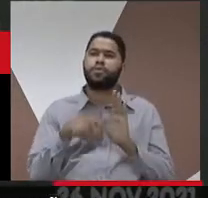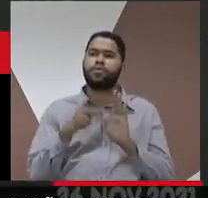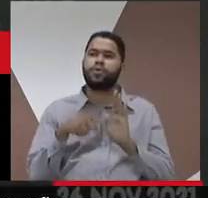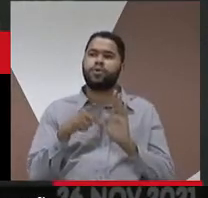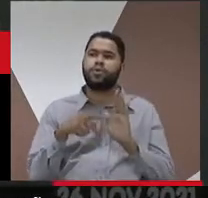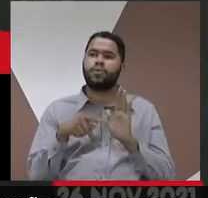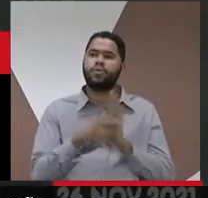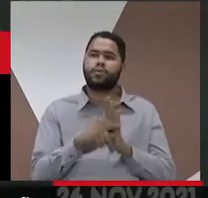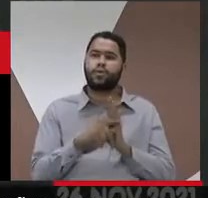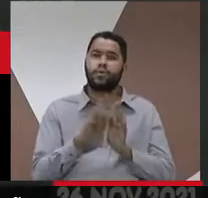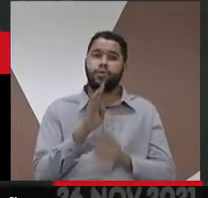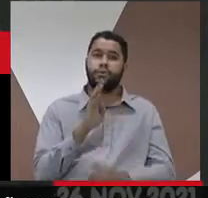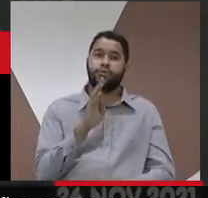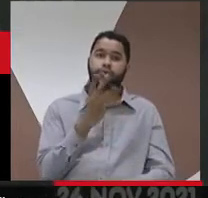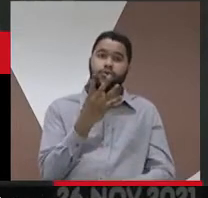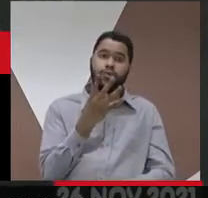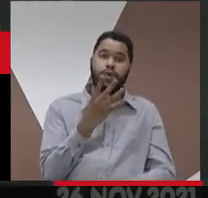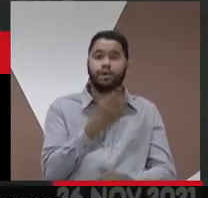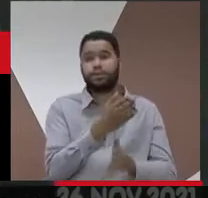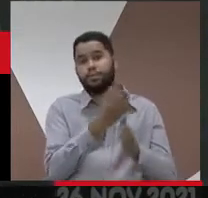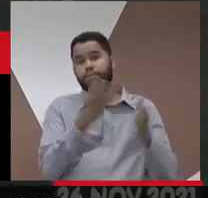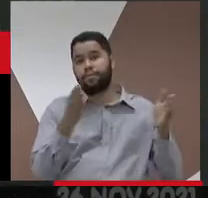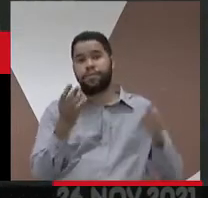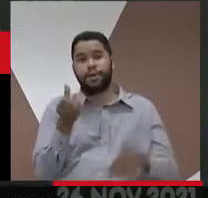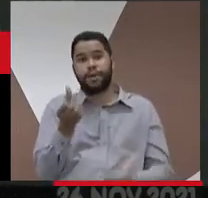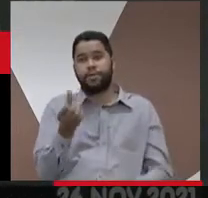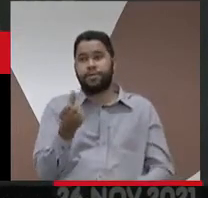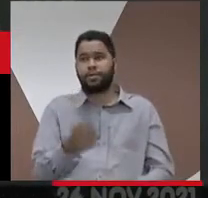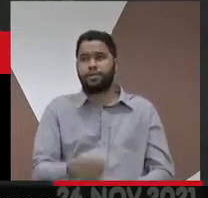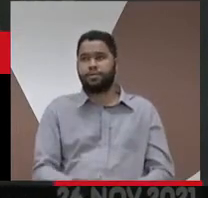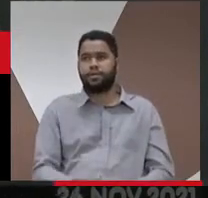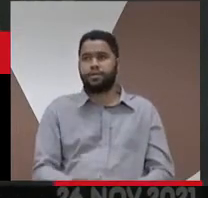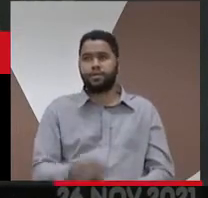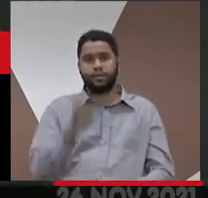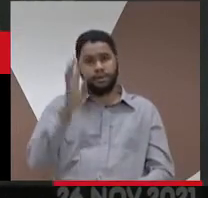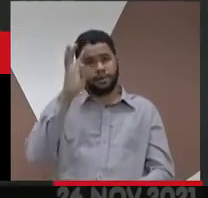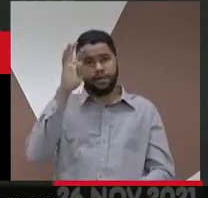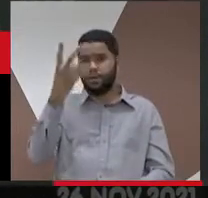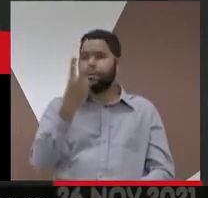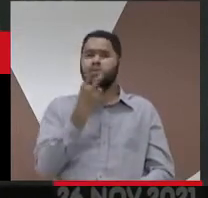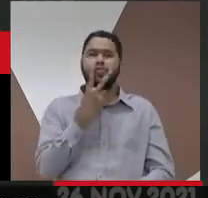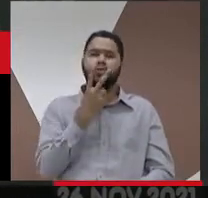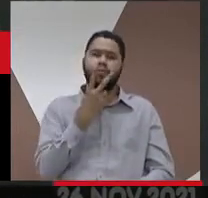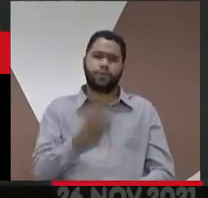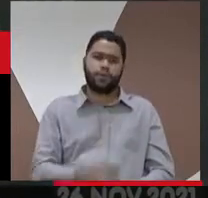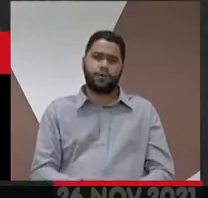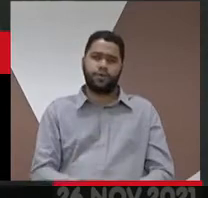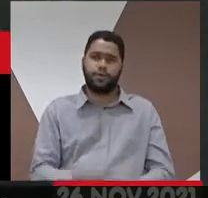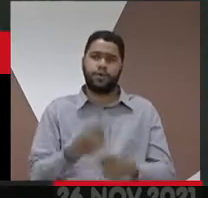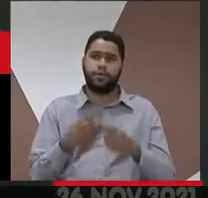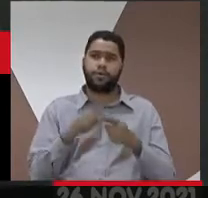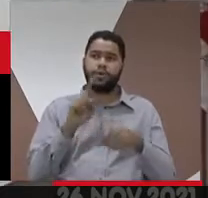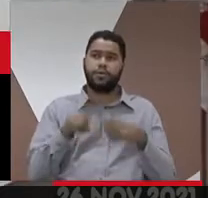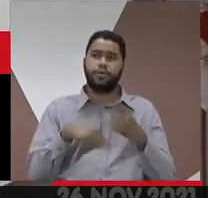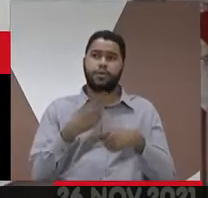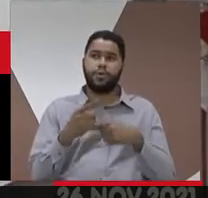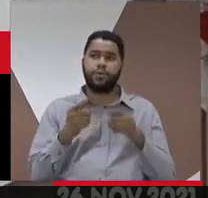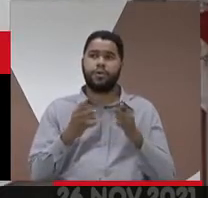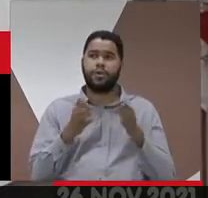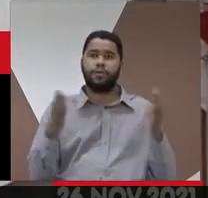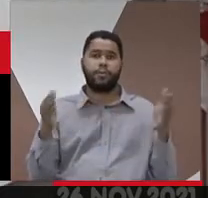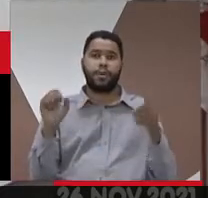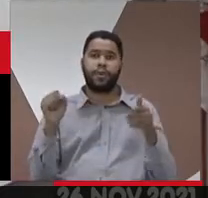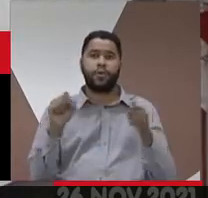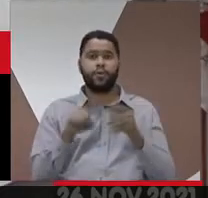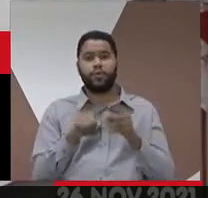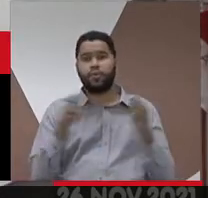de 4 faixas para 6 faixas. Não resolve o problema, Vitório, porque daqui a pouco vai ter que aumentar para